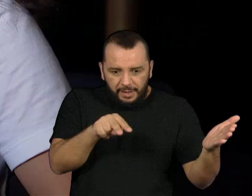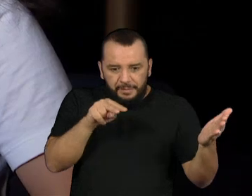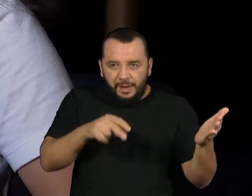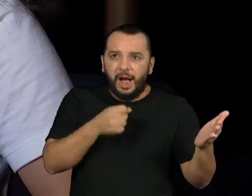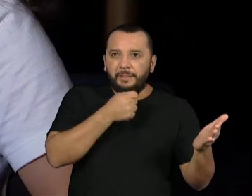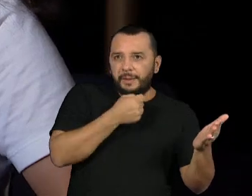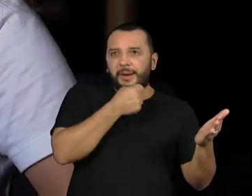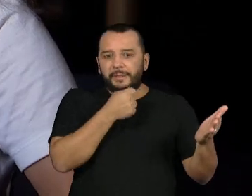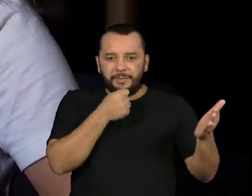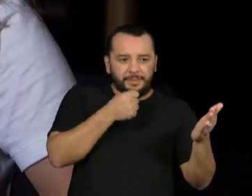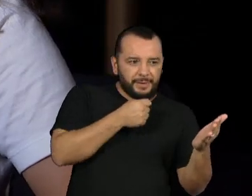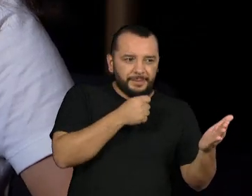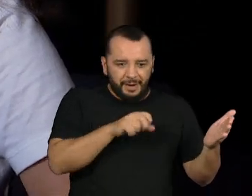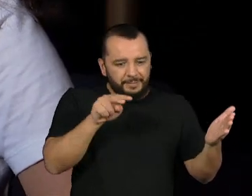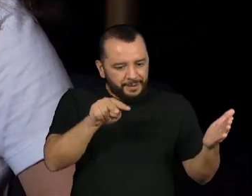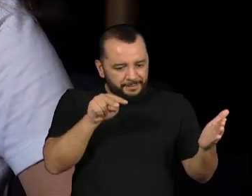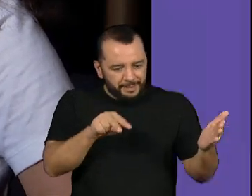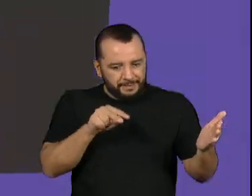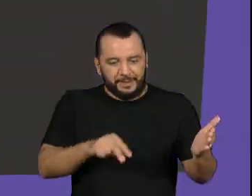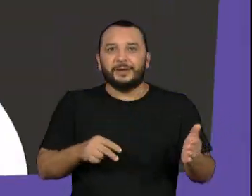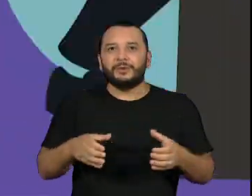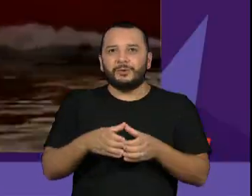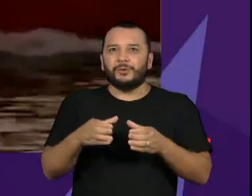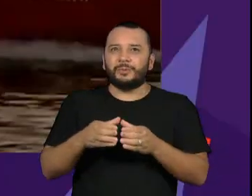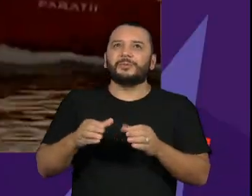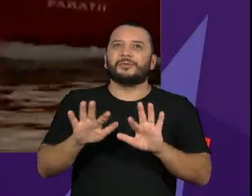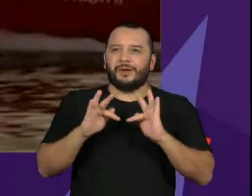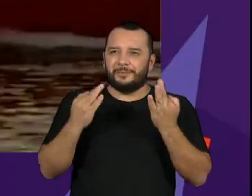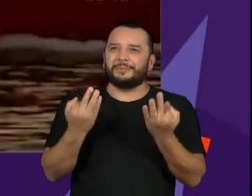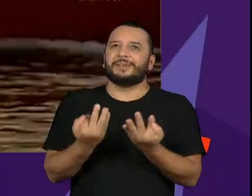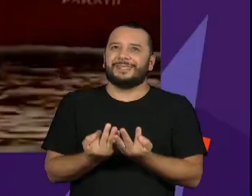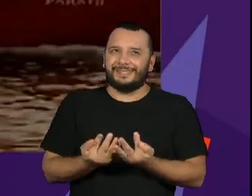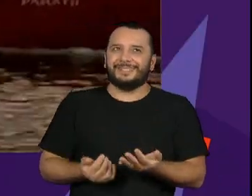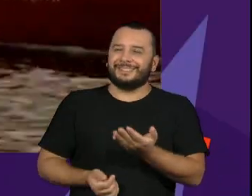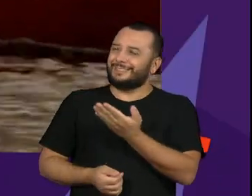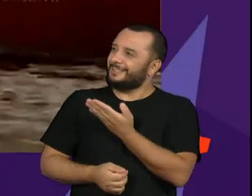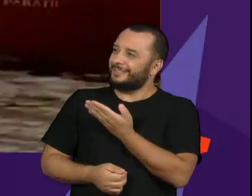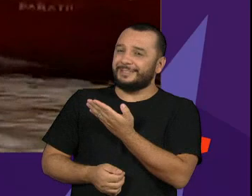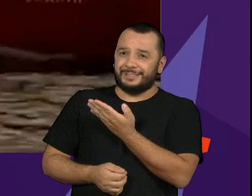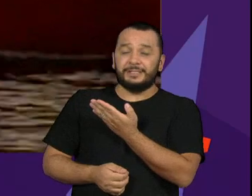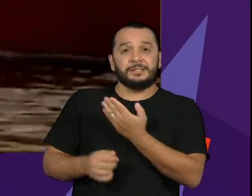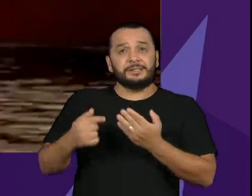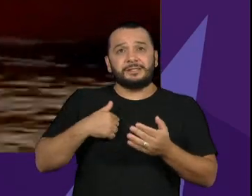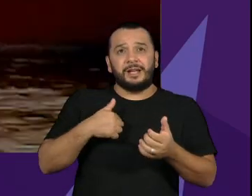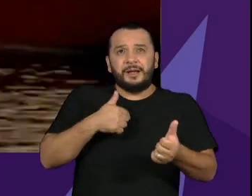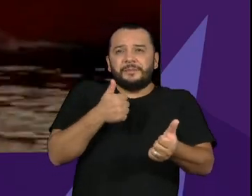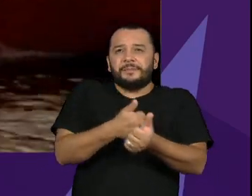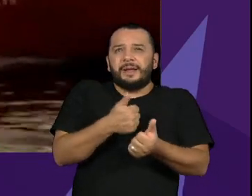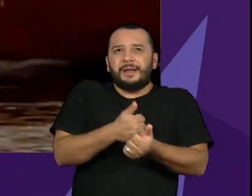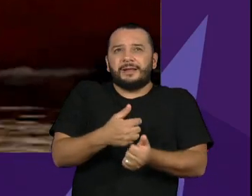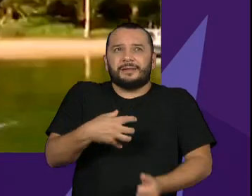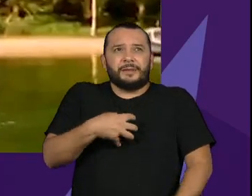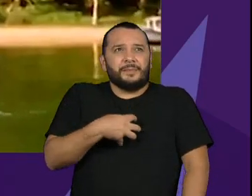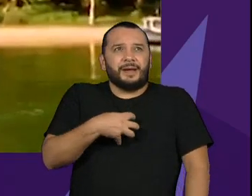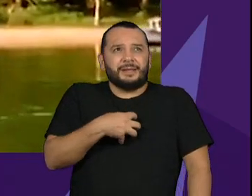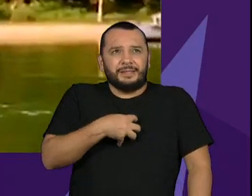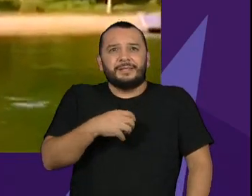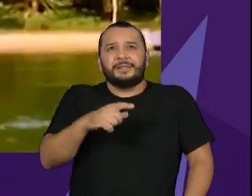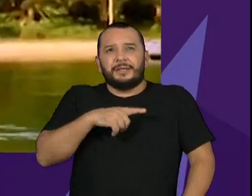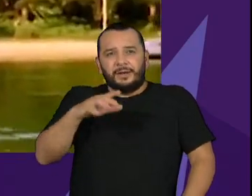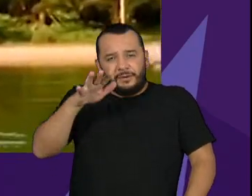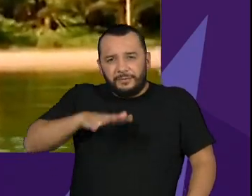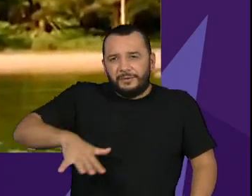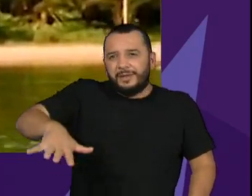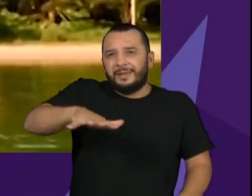a banda, sabe? Cantando a banda em família. Fiquei de pé e no fundo da baía, na beira do mar, no mesmo pedaço de